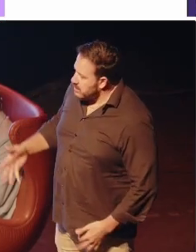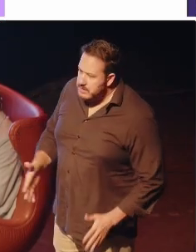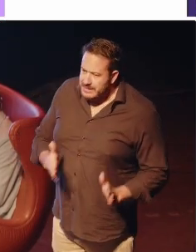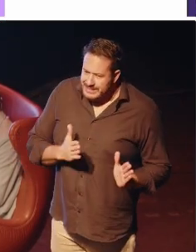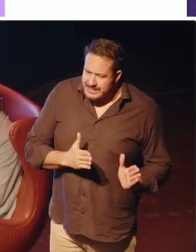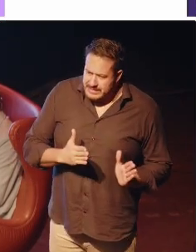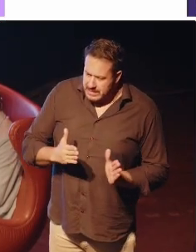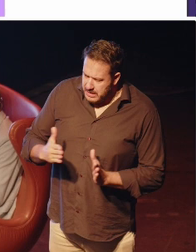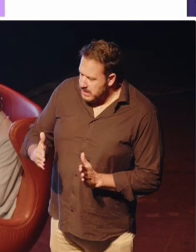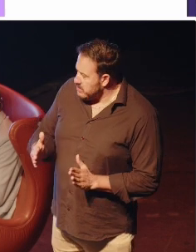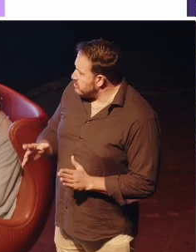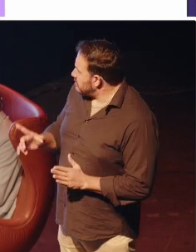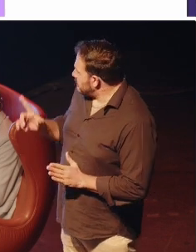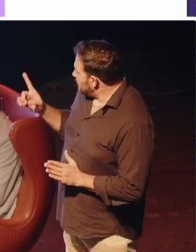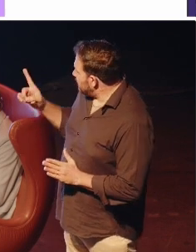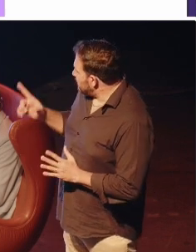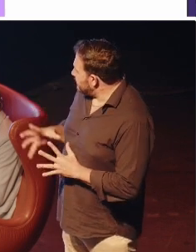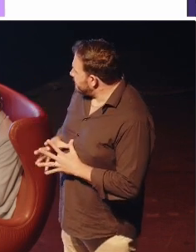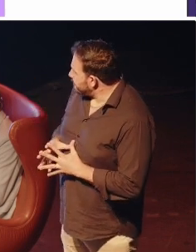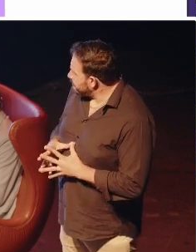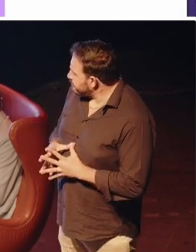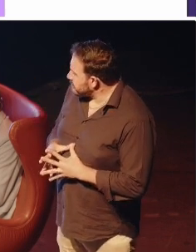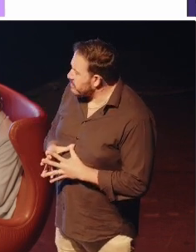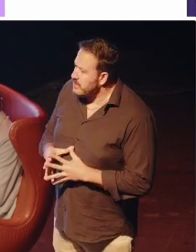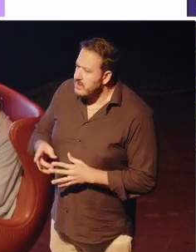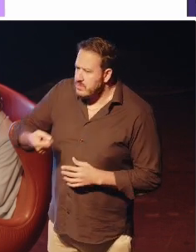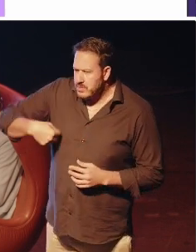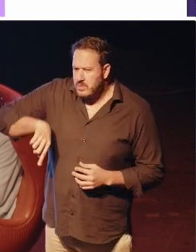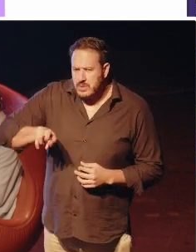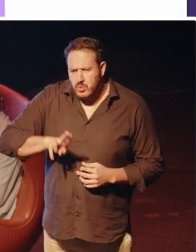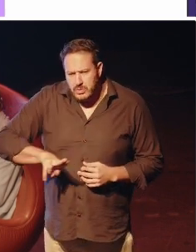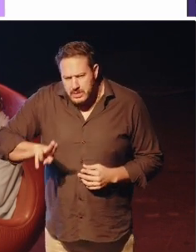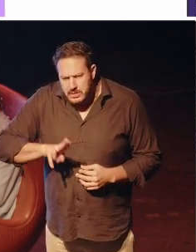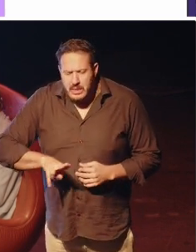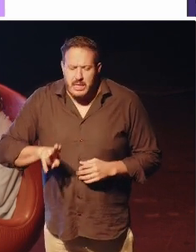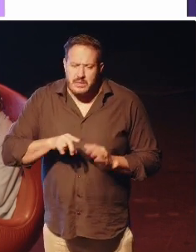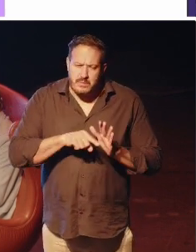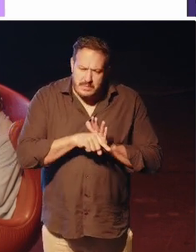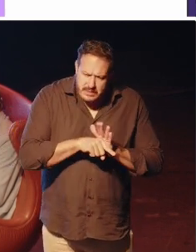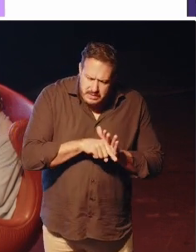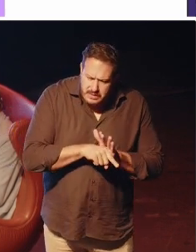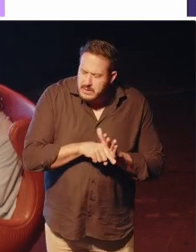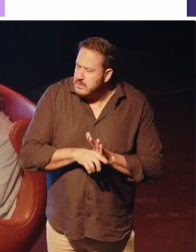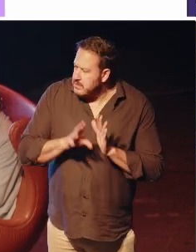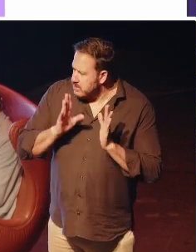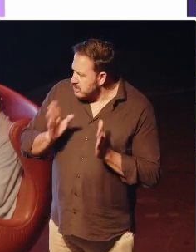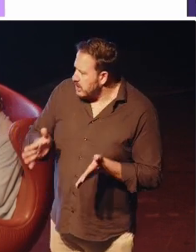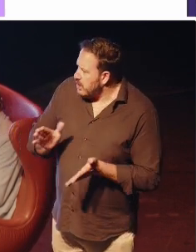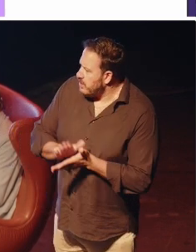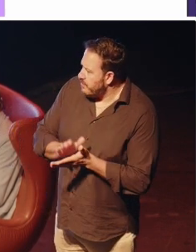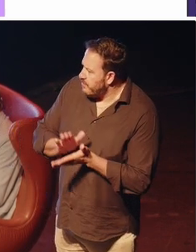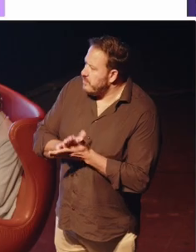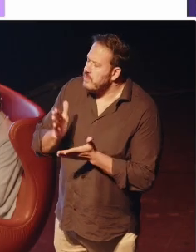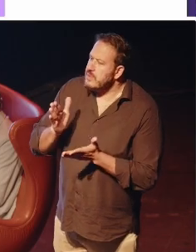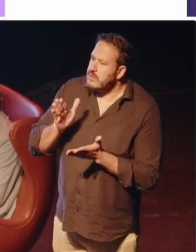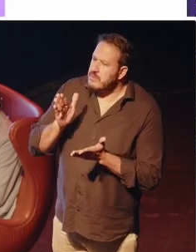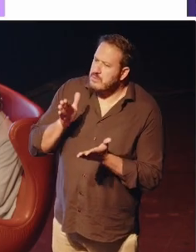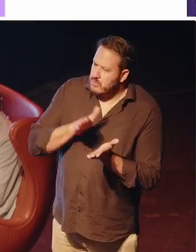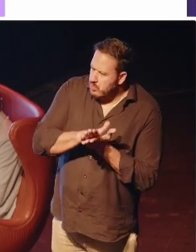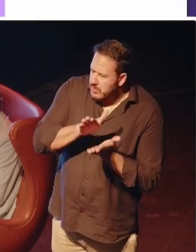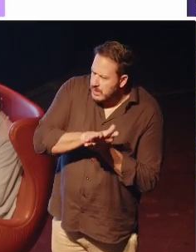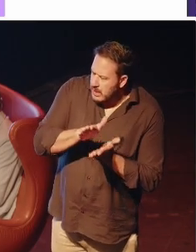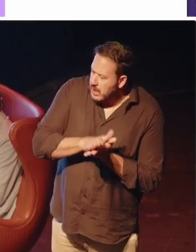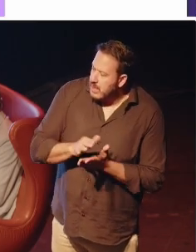estadiamento, então, é utilizado em pesquisa, foi publicado em 2024,